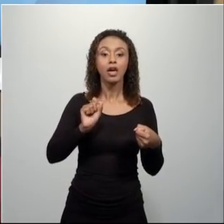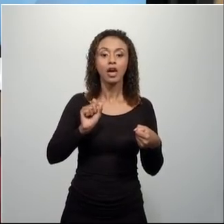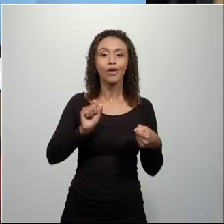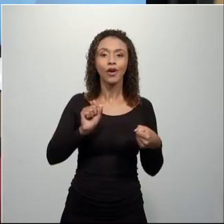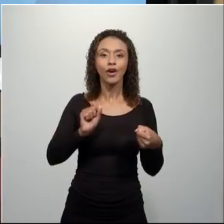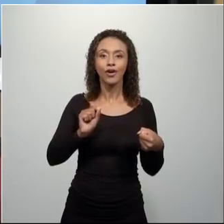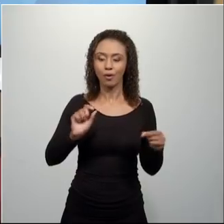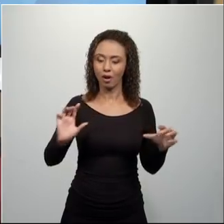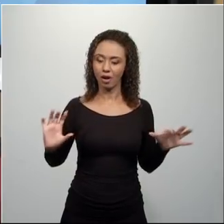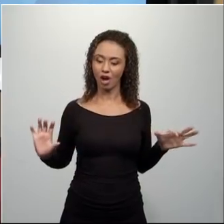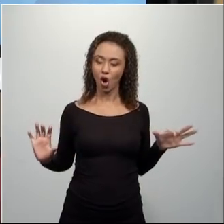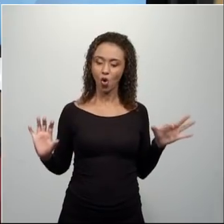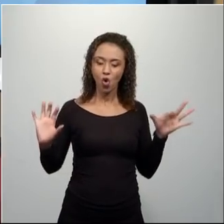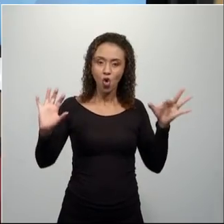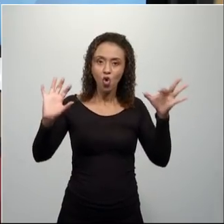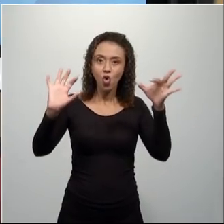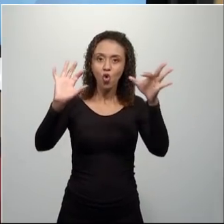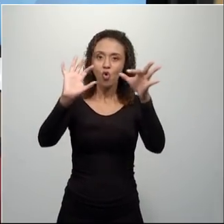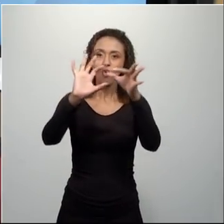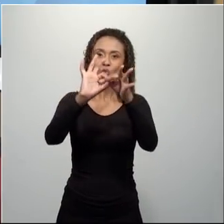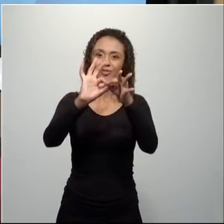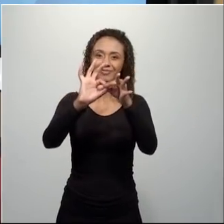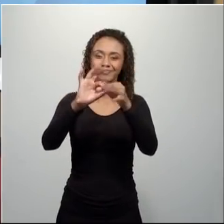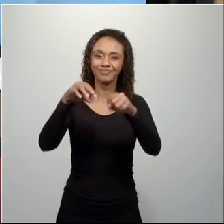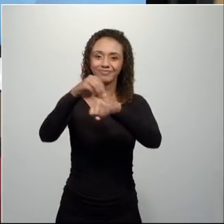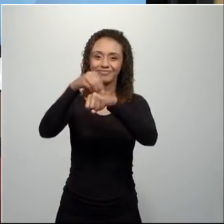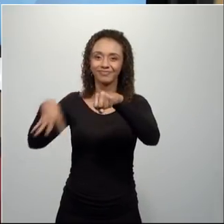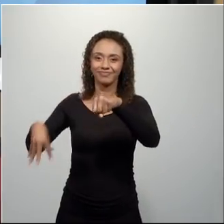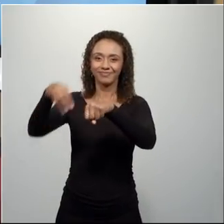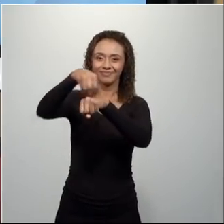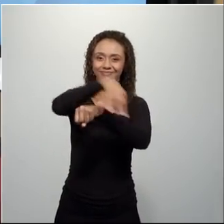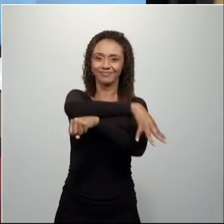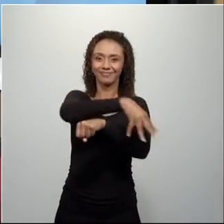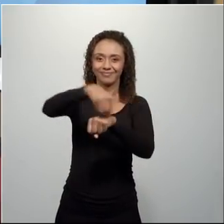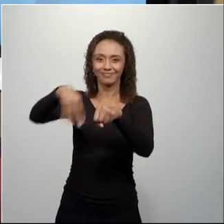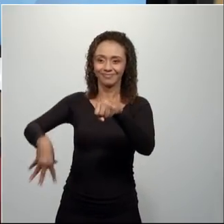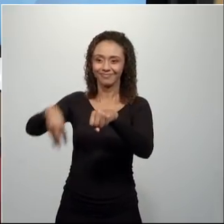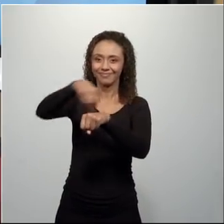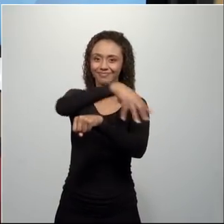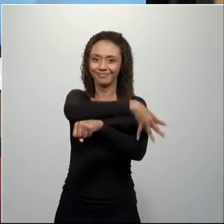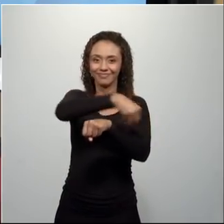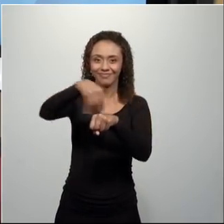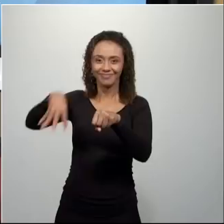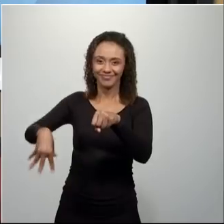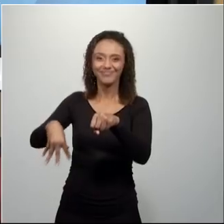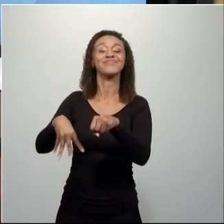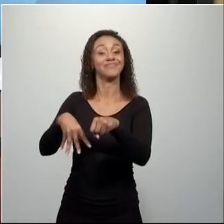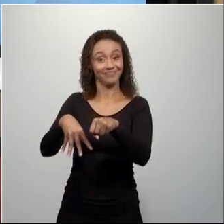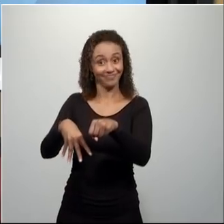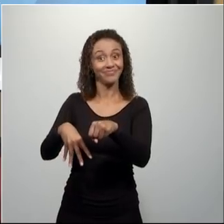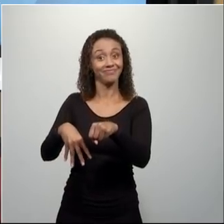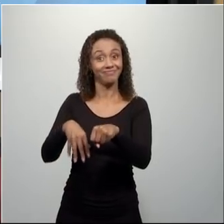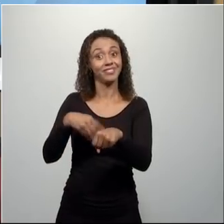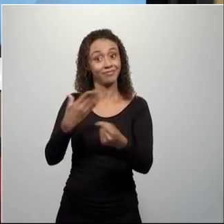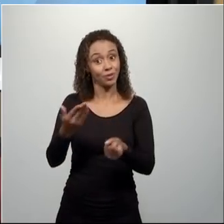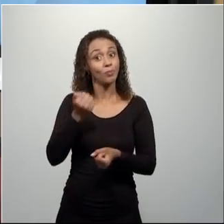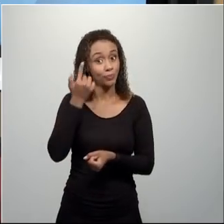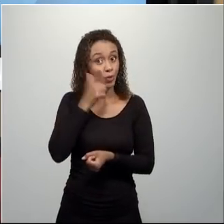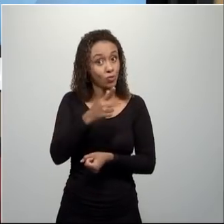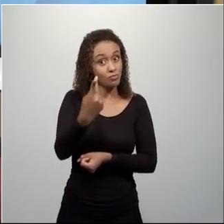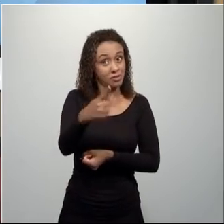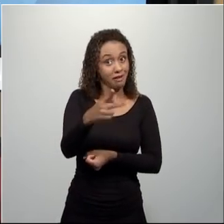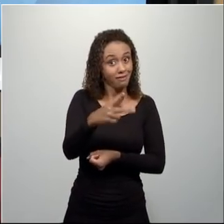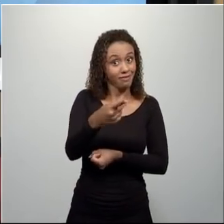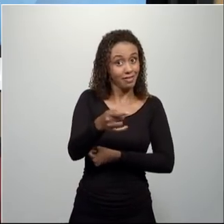índia e conecta os dois circuitos então quem fez a parte experimental deve ter visto que por exemplo o usuário consegue o seu navegador você